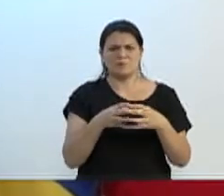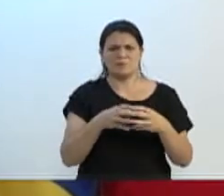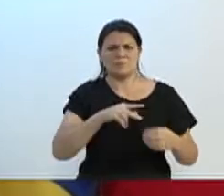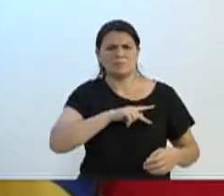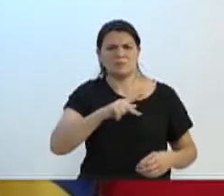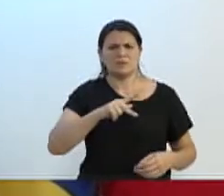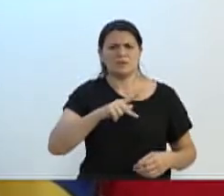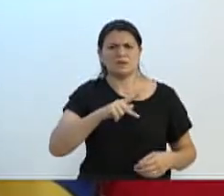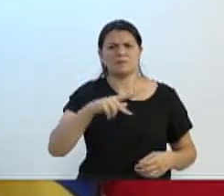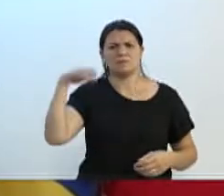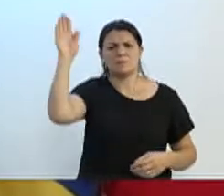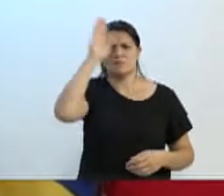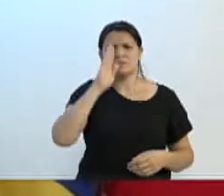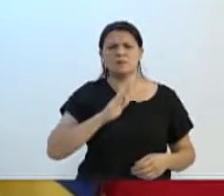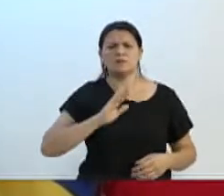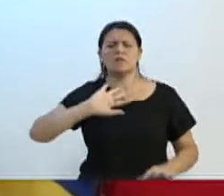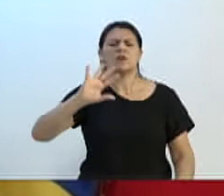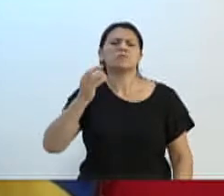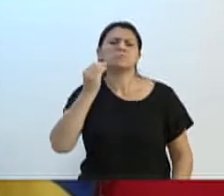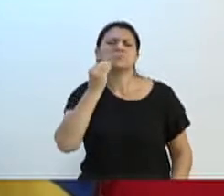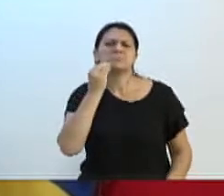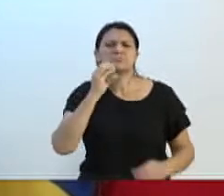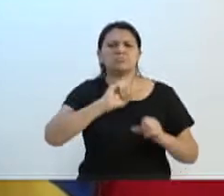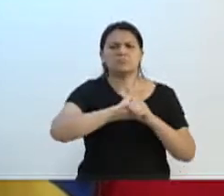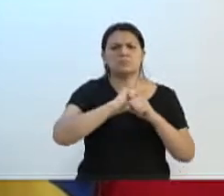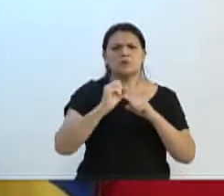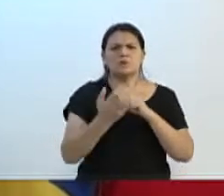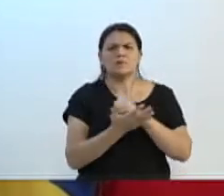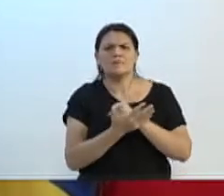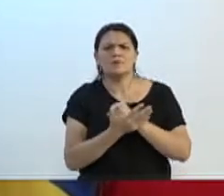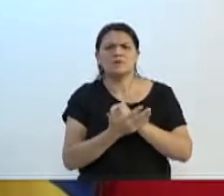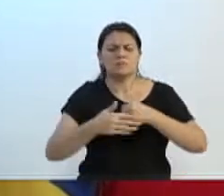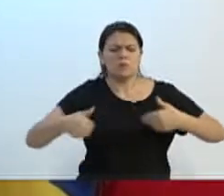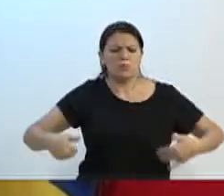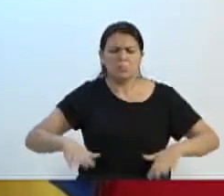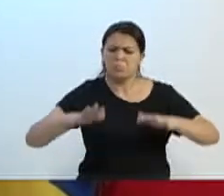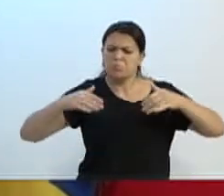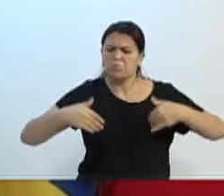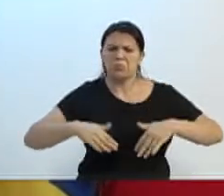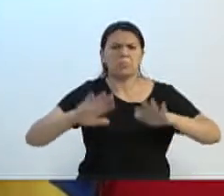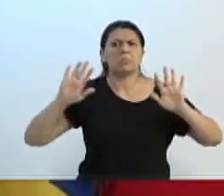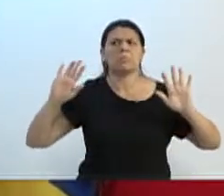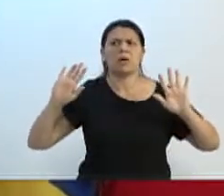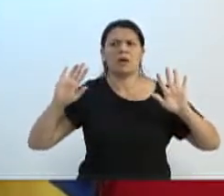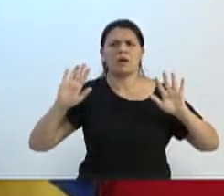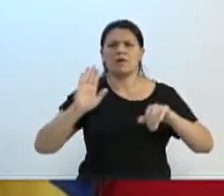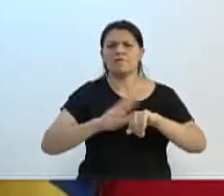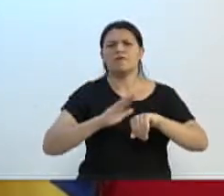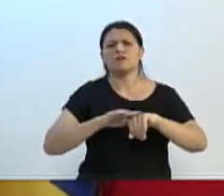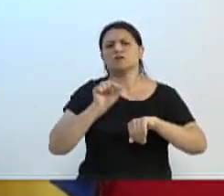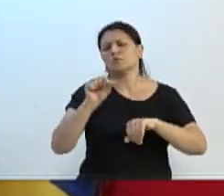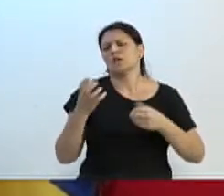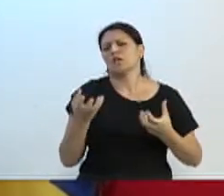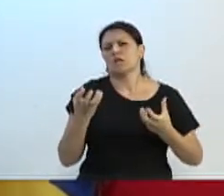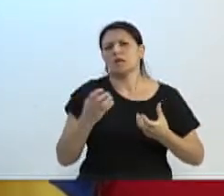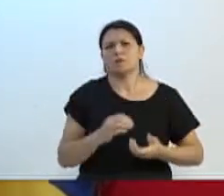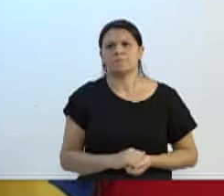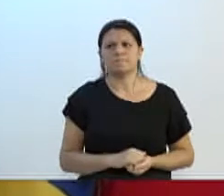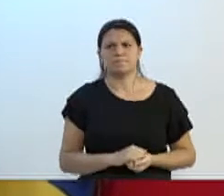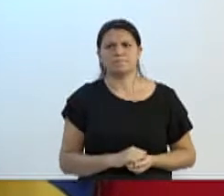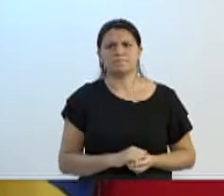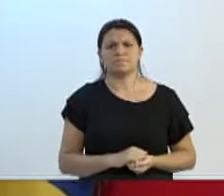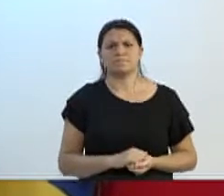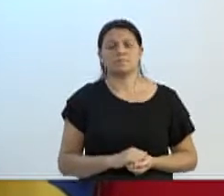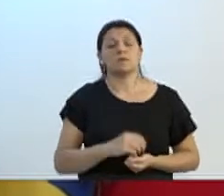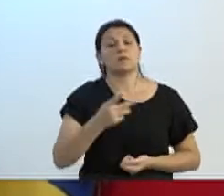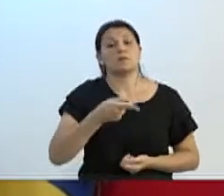ao dizer que vamos aproveitar a Covid para passar boi e boiada para fazer o que querem, né? E nós estamos falando